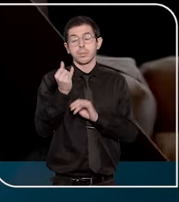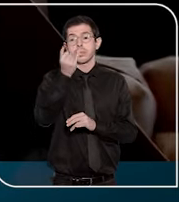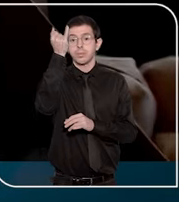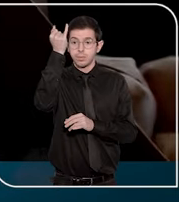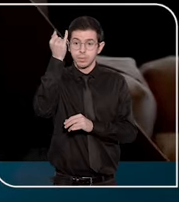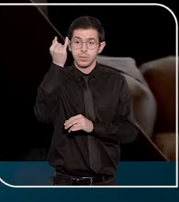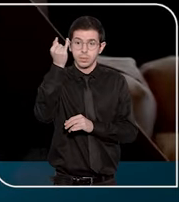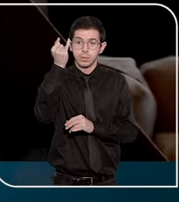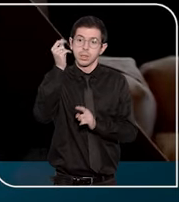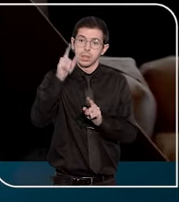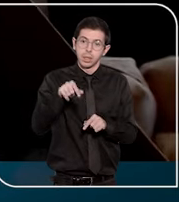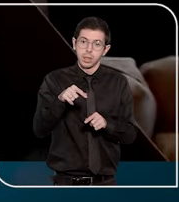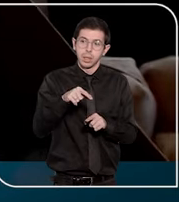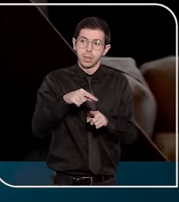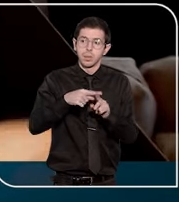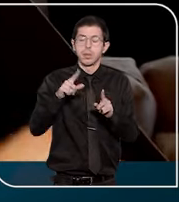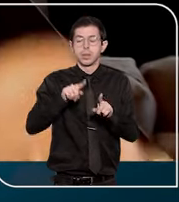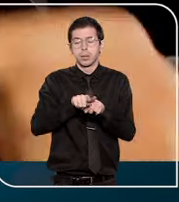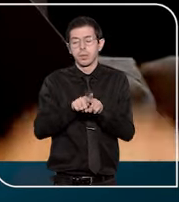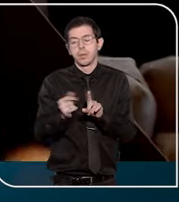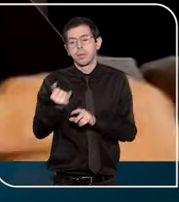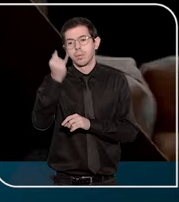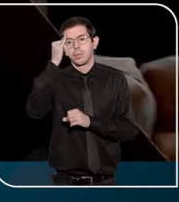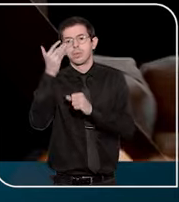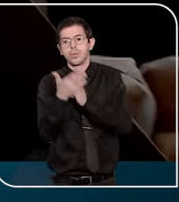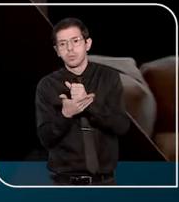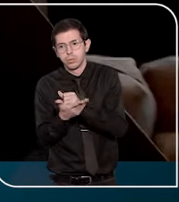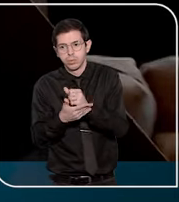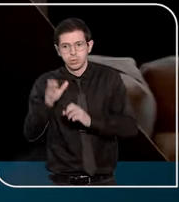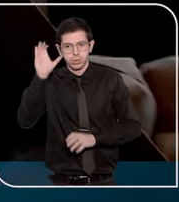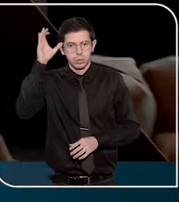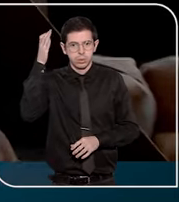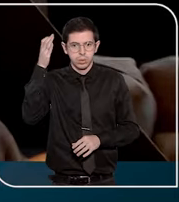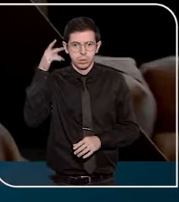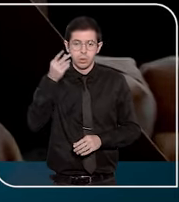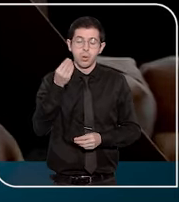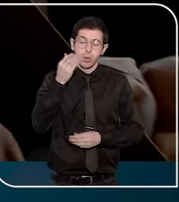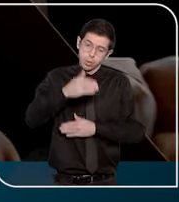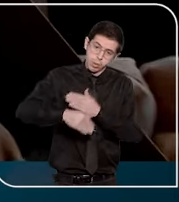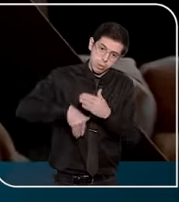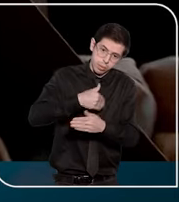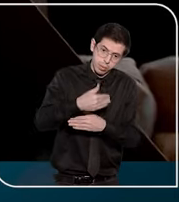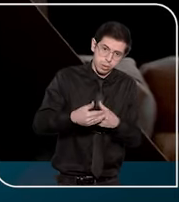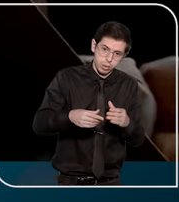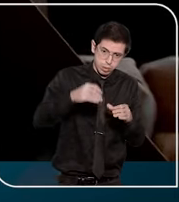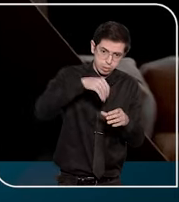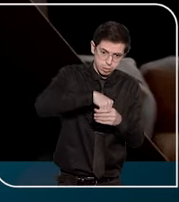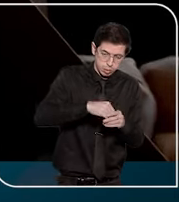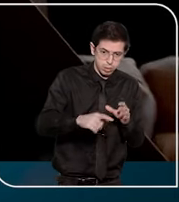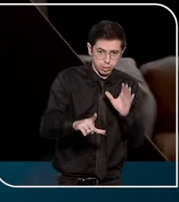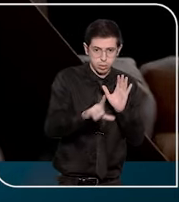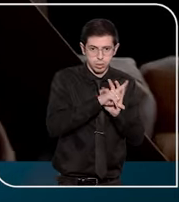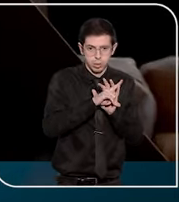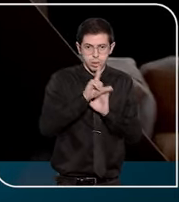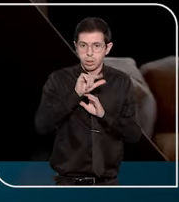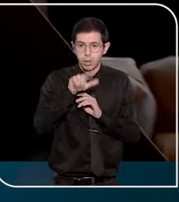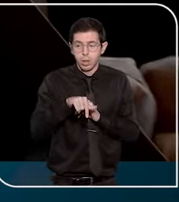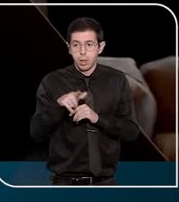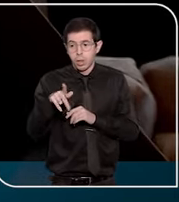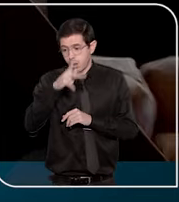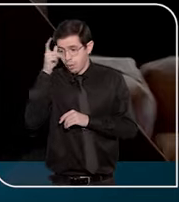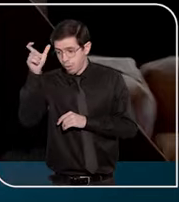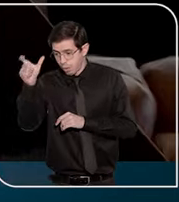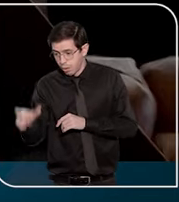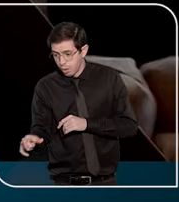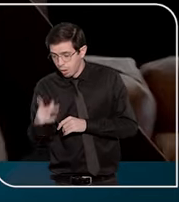como é importante a fundamentação das decisões. Só que devido processo legal não necessariamente é o devido processo legal que uma pessoa